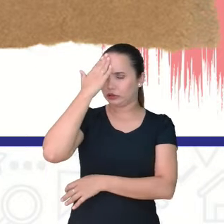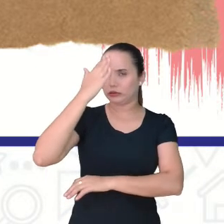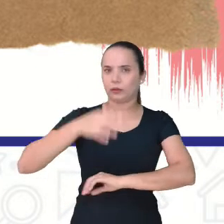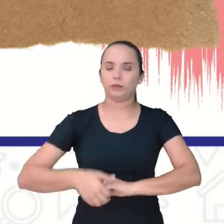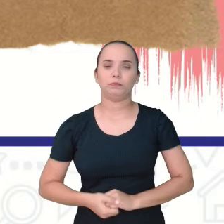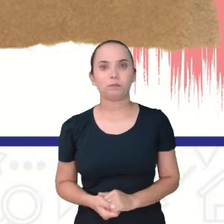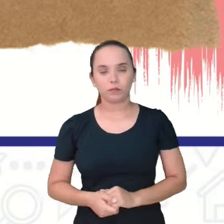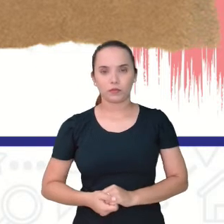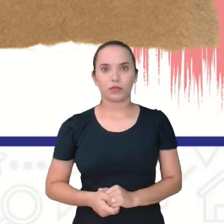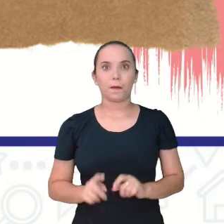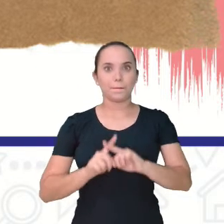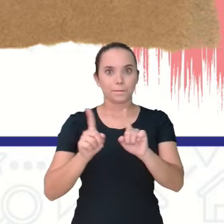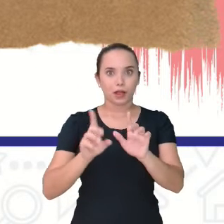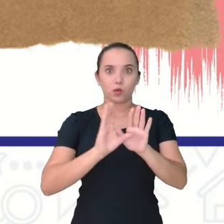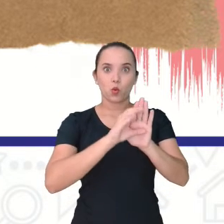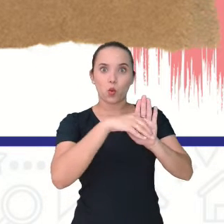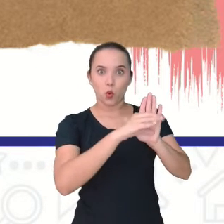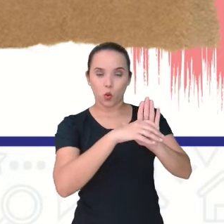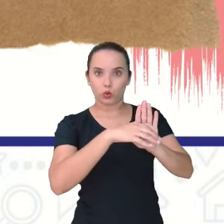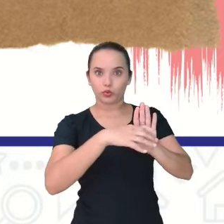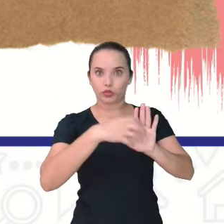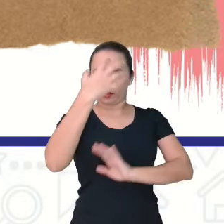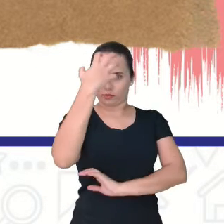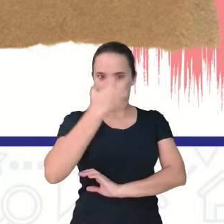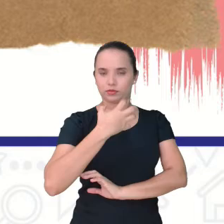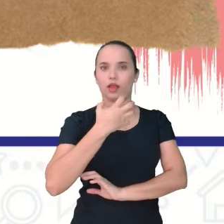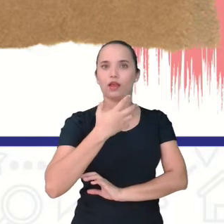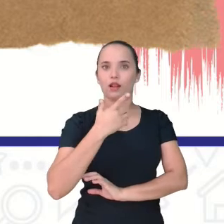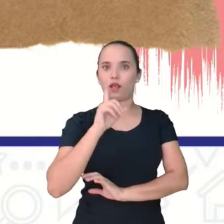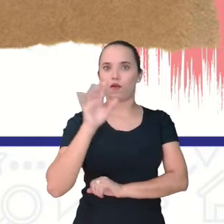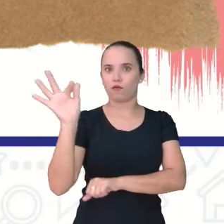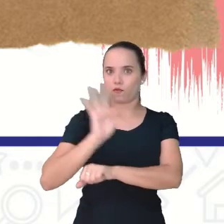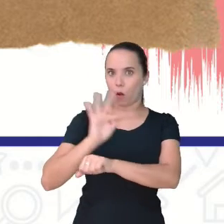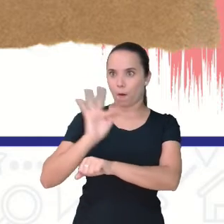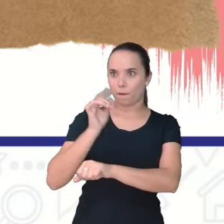simples, mas o conceito, né, mais,